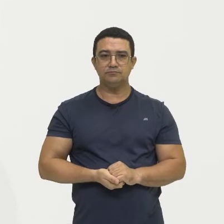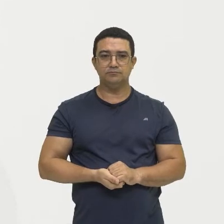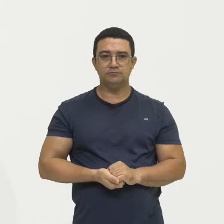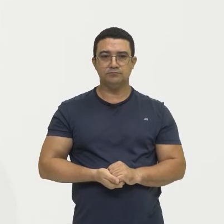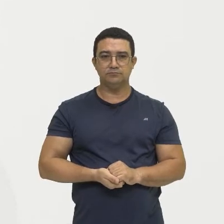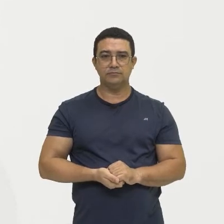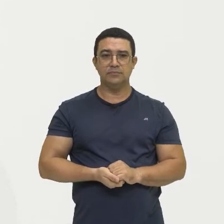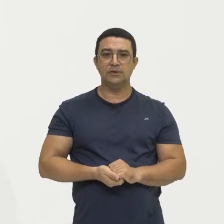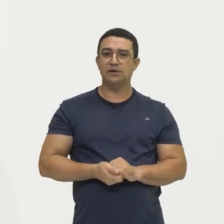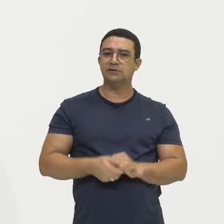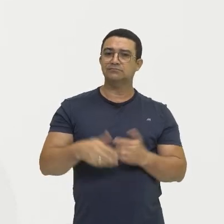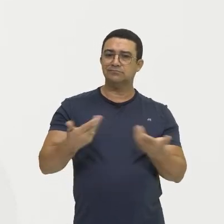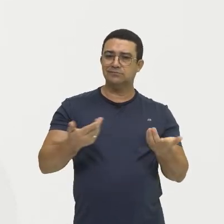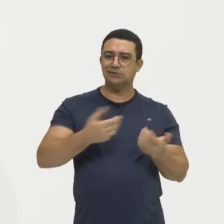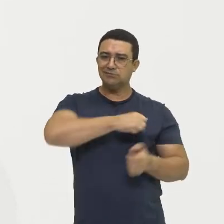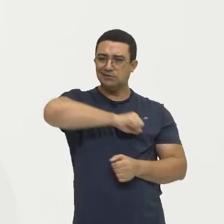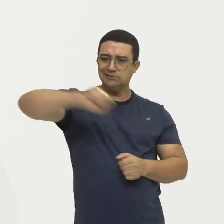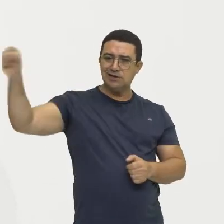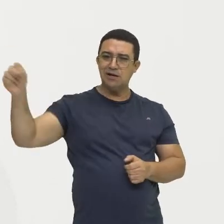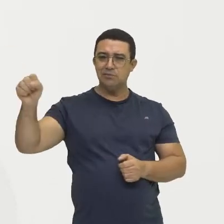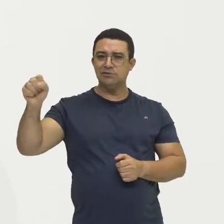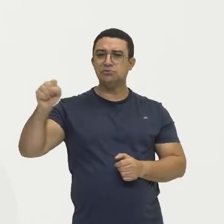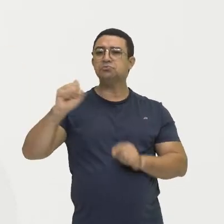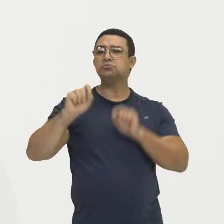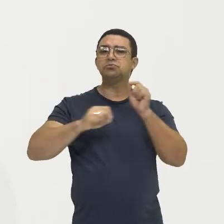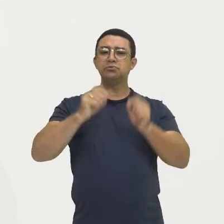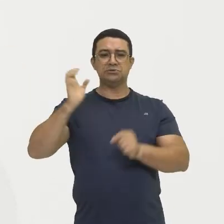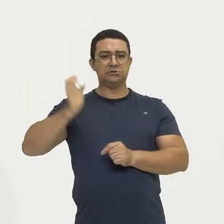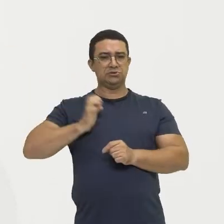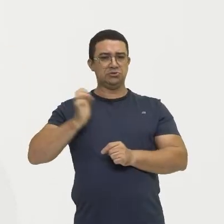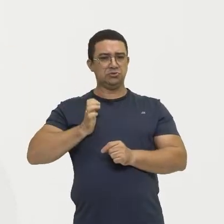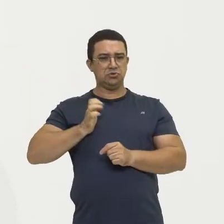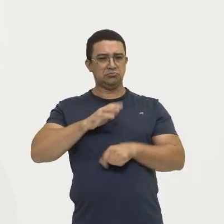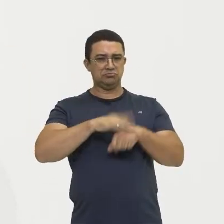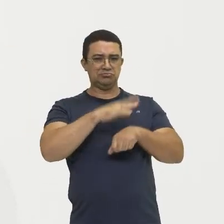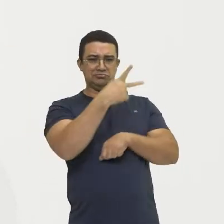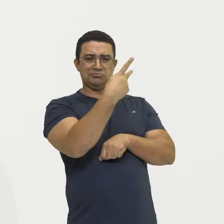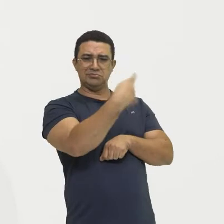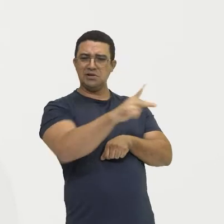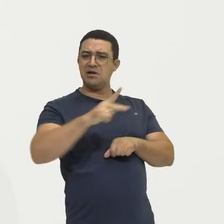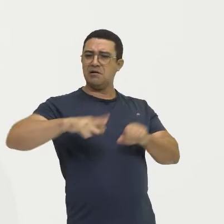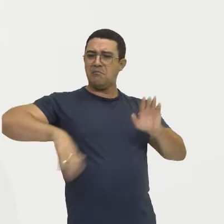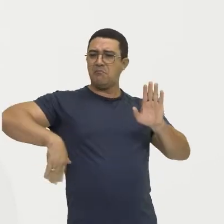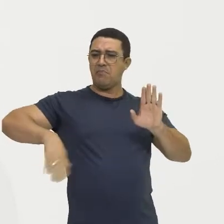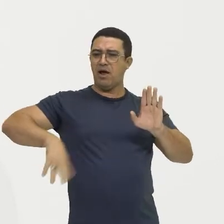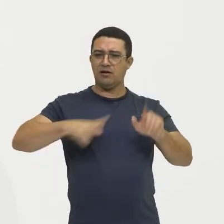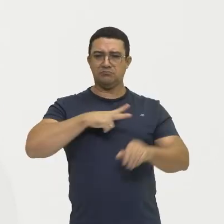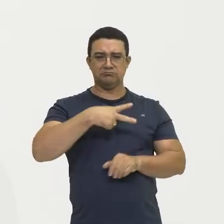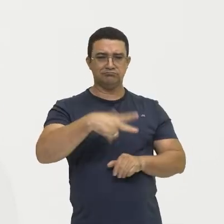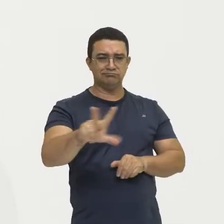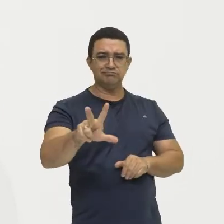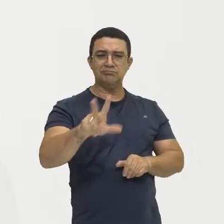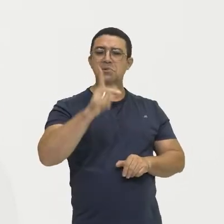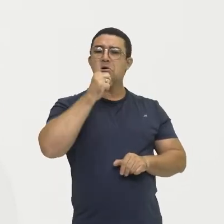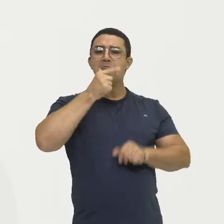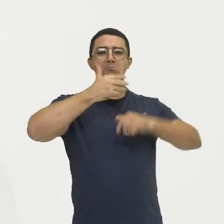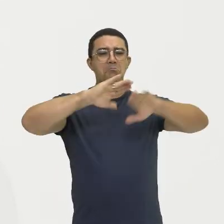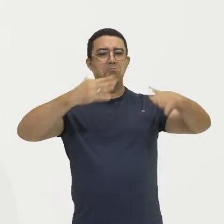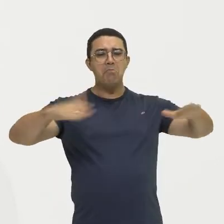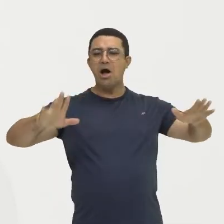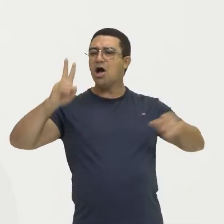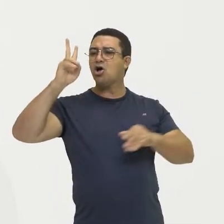As armas e os barões assinalados, que da ocidental praia lusitana, por mares nunca